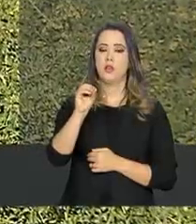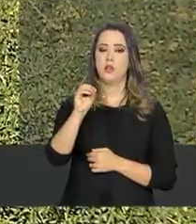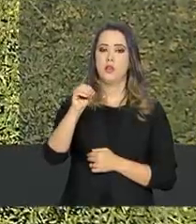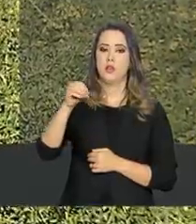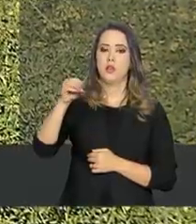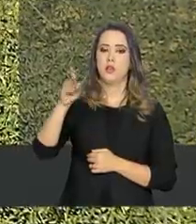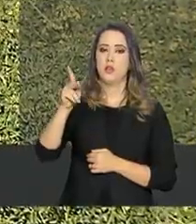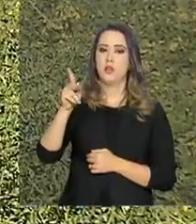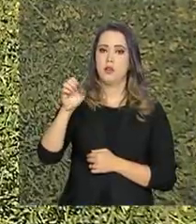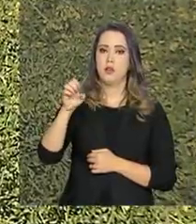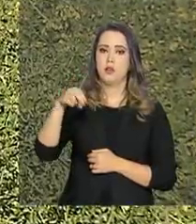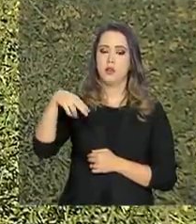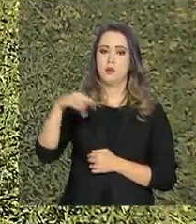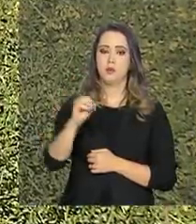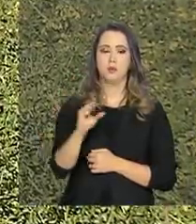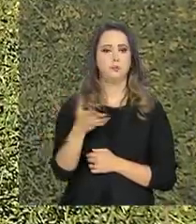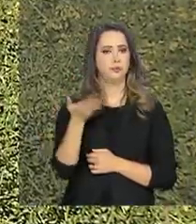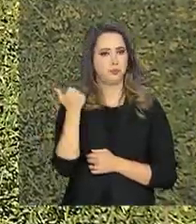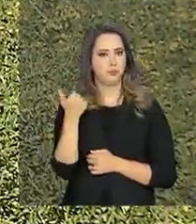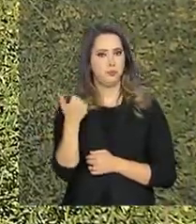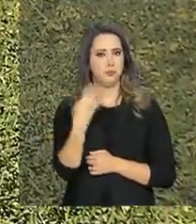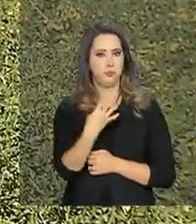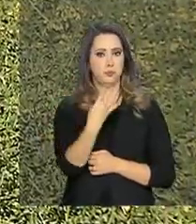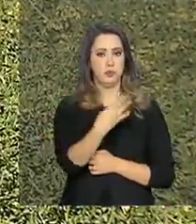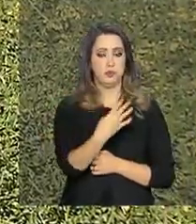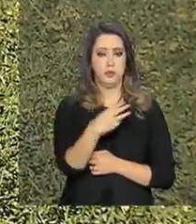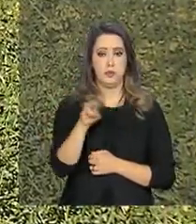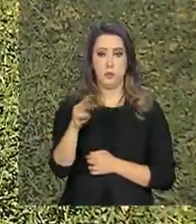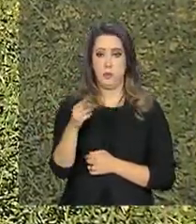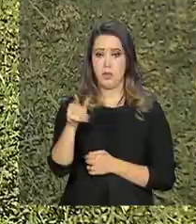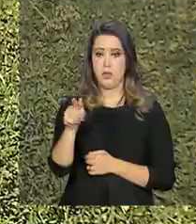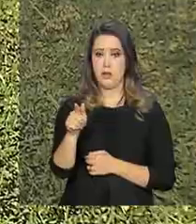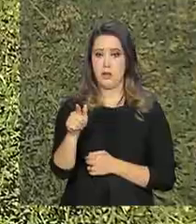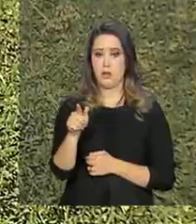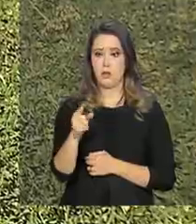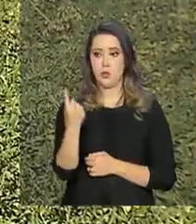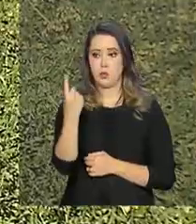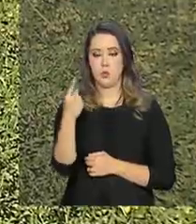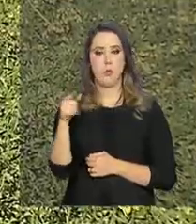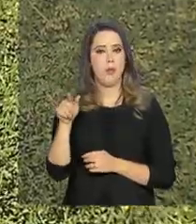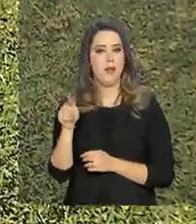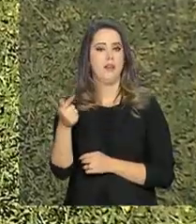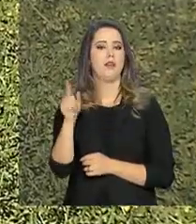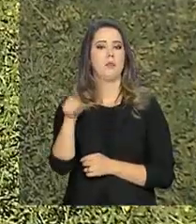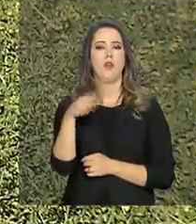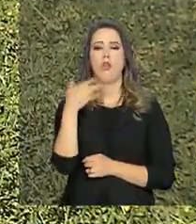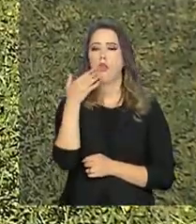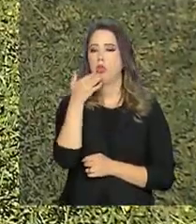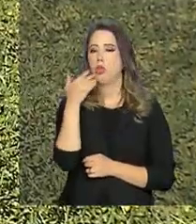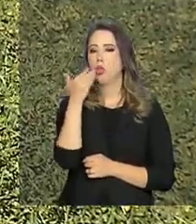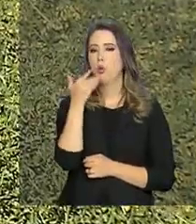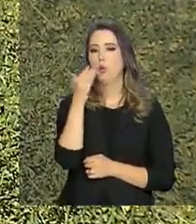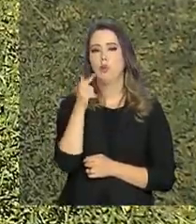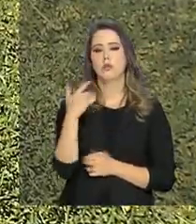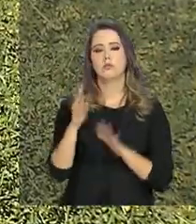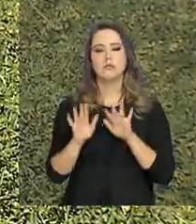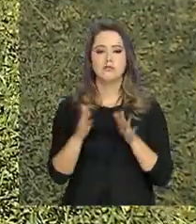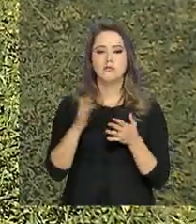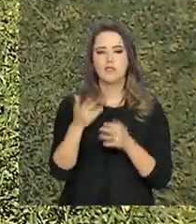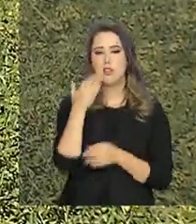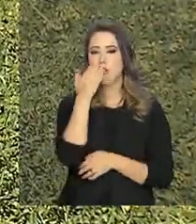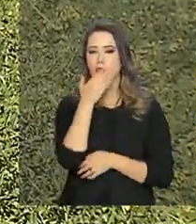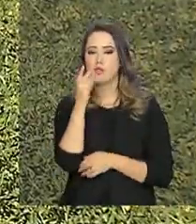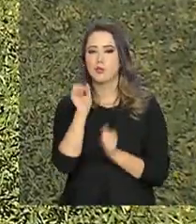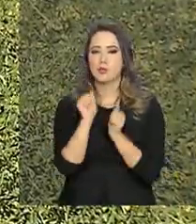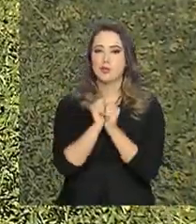brasileiro entre os 144 miligramas programa ele é extremamente doce e tem um balanço ácido açúcar